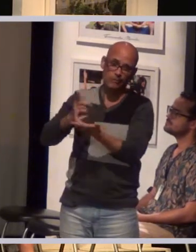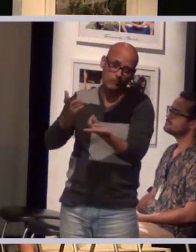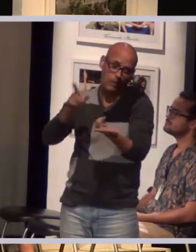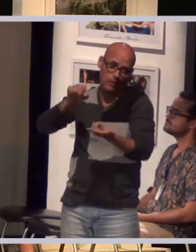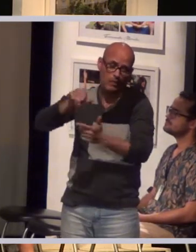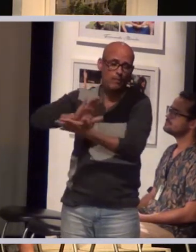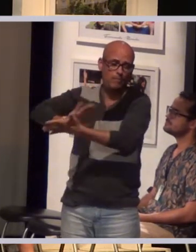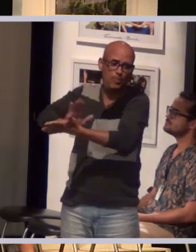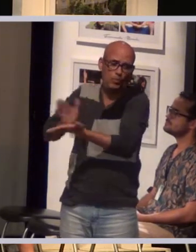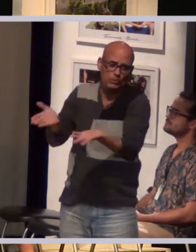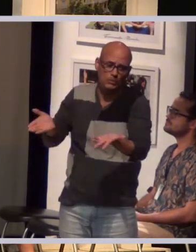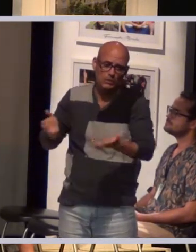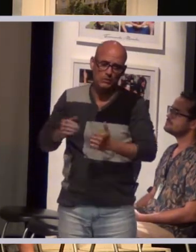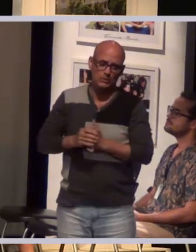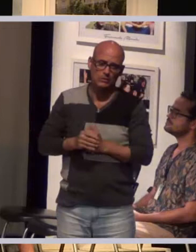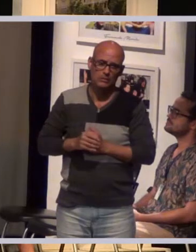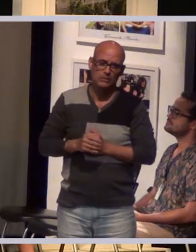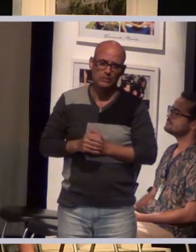preconceito e, né,